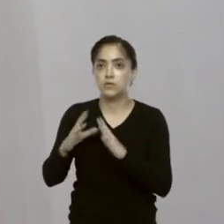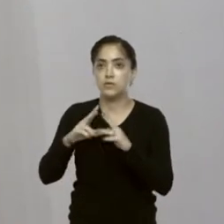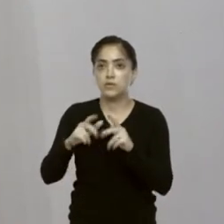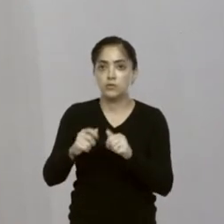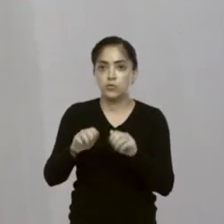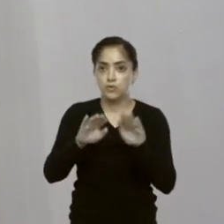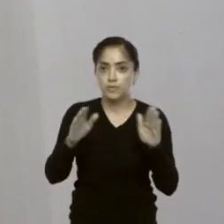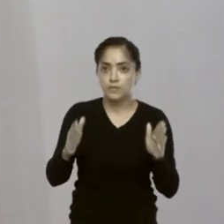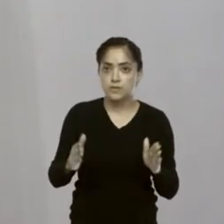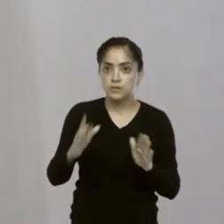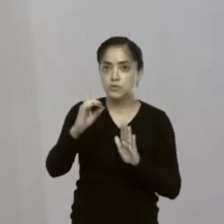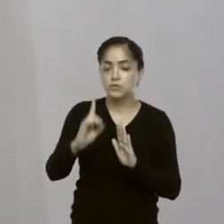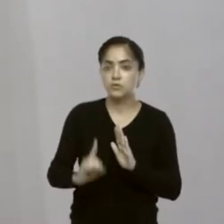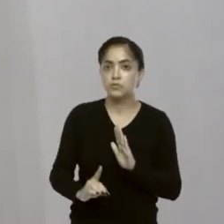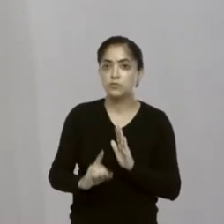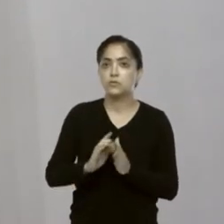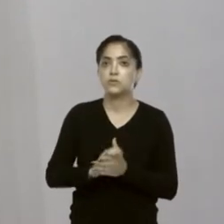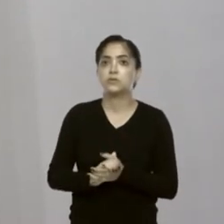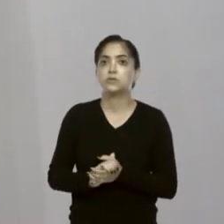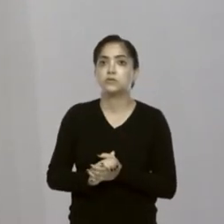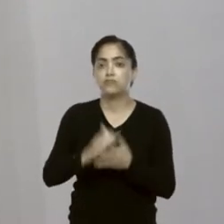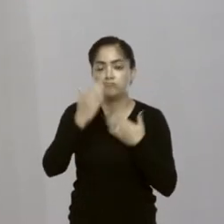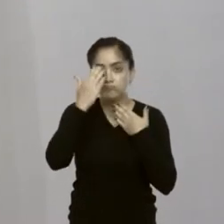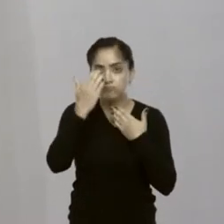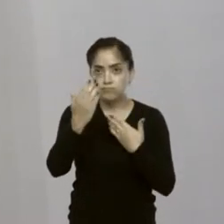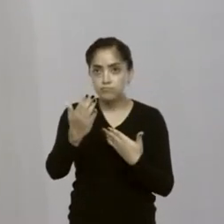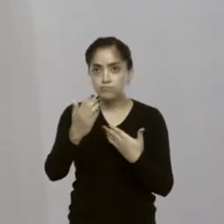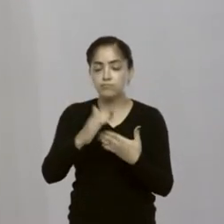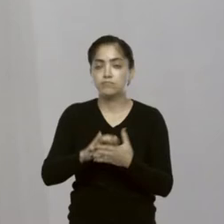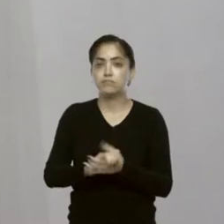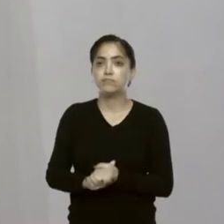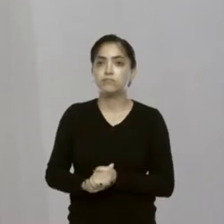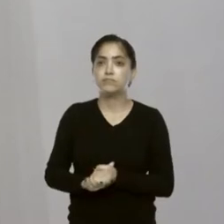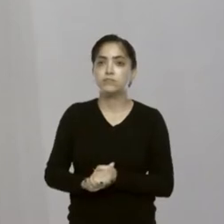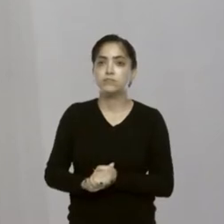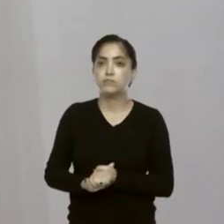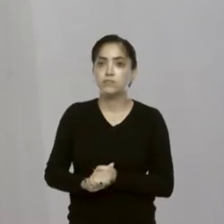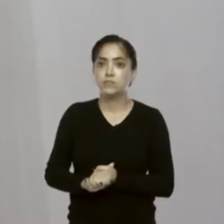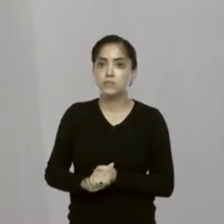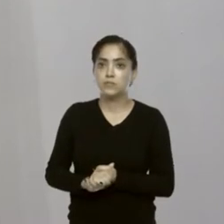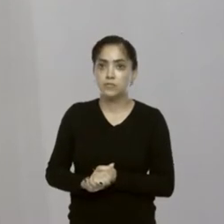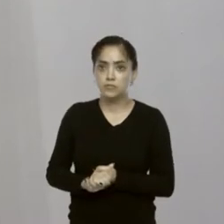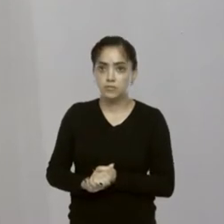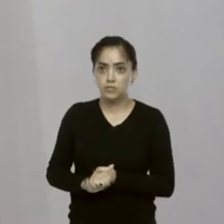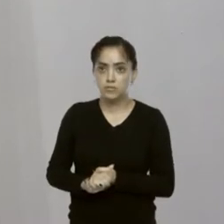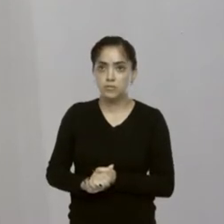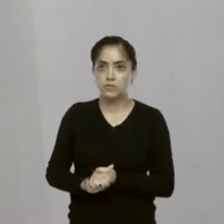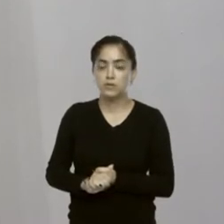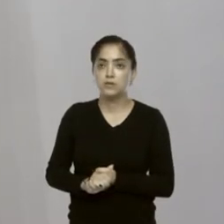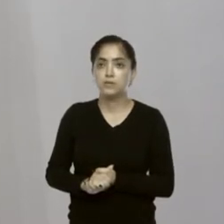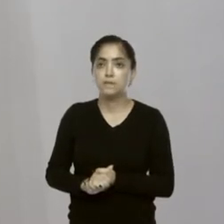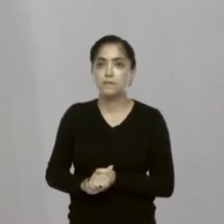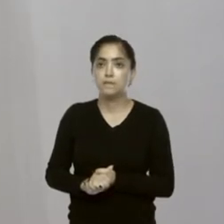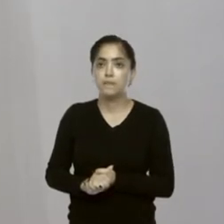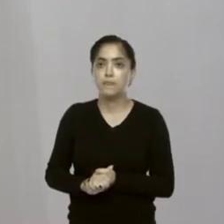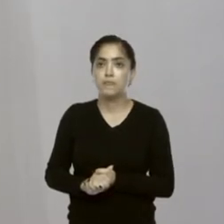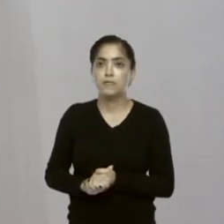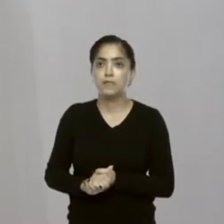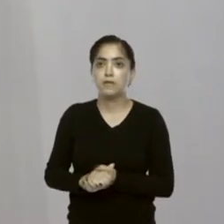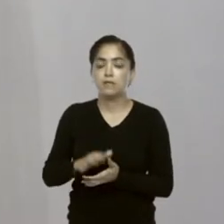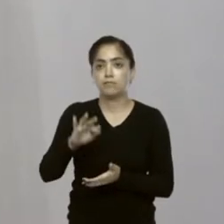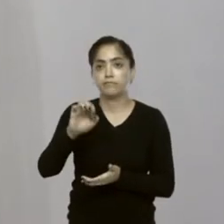mesa, dizer muito obrigado e abrindo, dizendo antes do juramento, que a fé